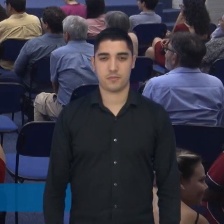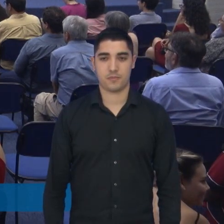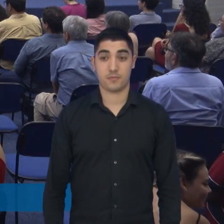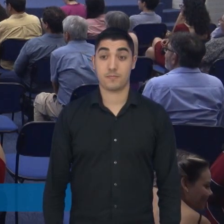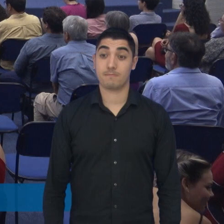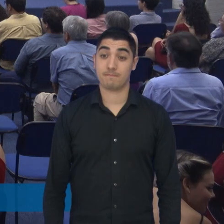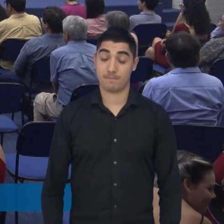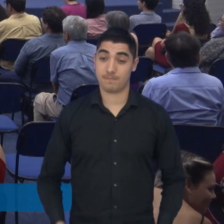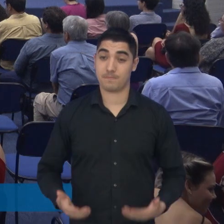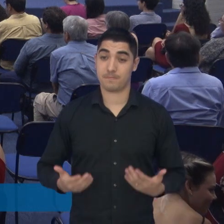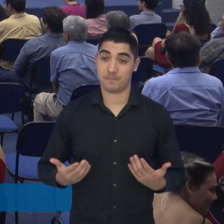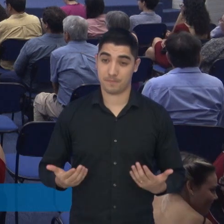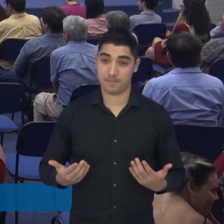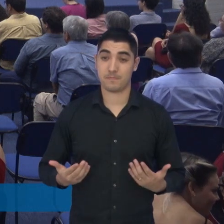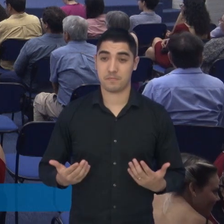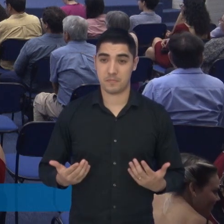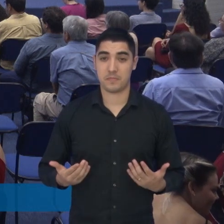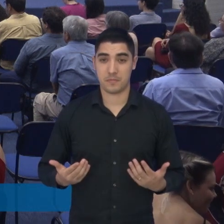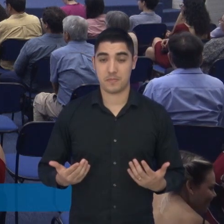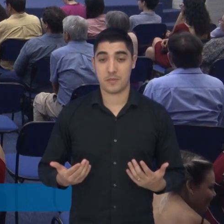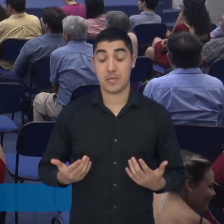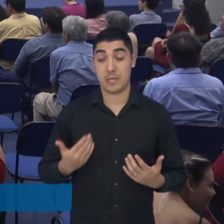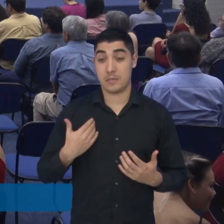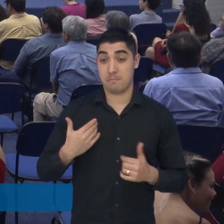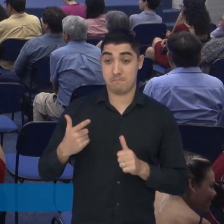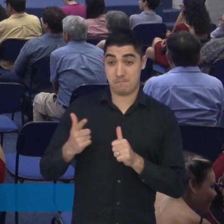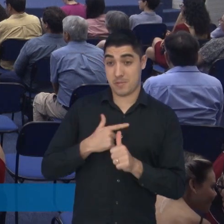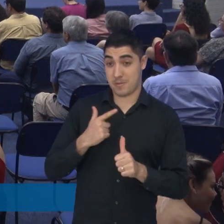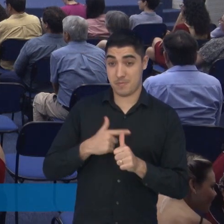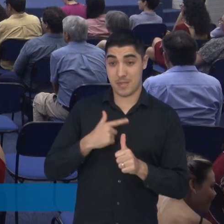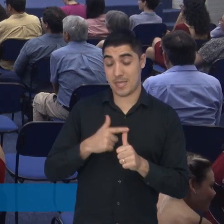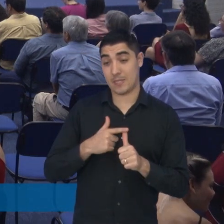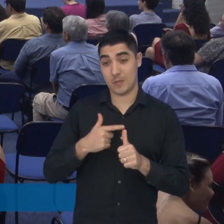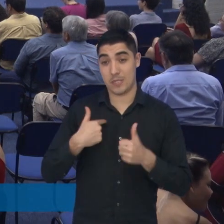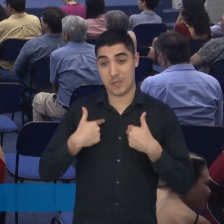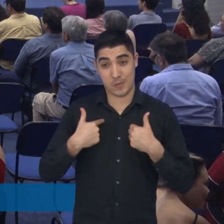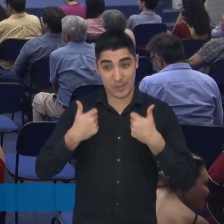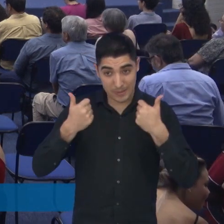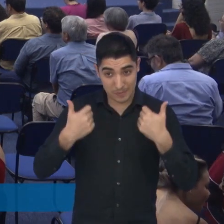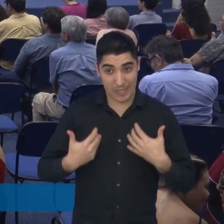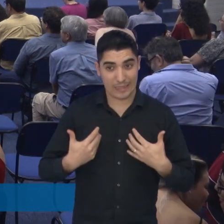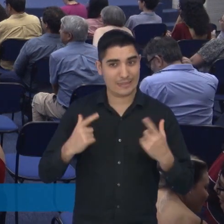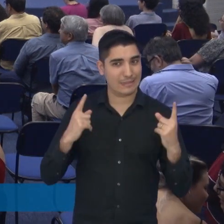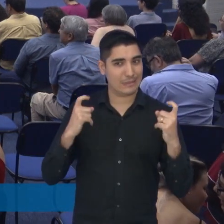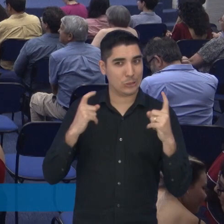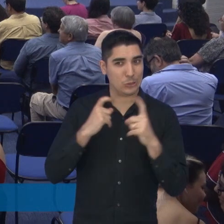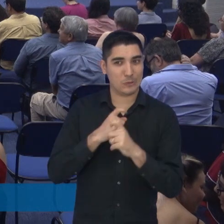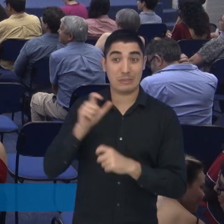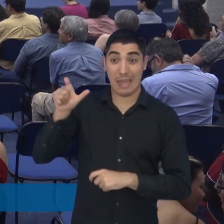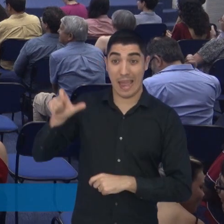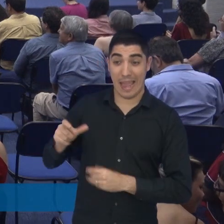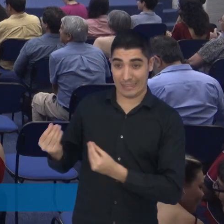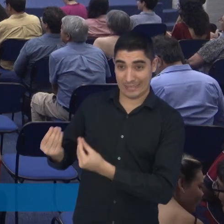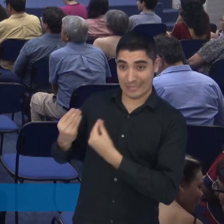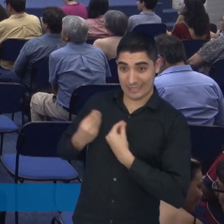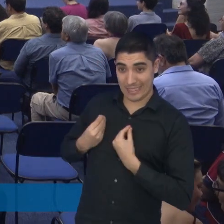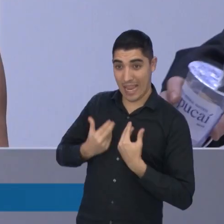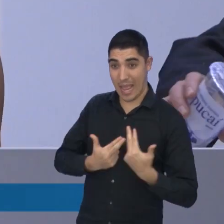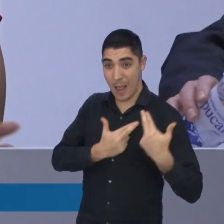Primeiro que o Milione me deixou com uma tarefa enorme. né? Eu fiquei